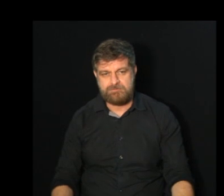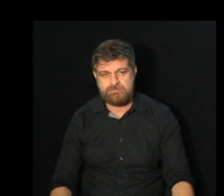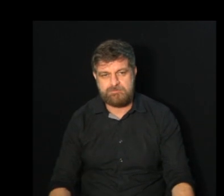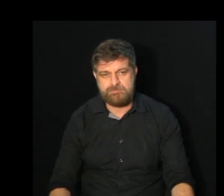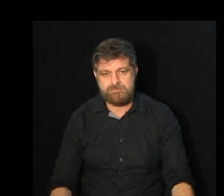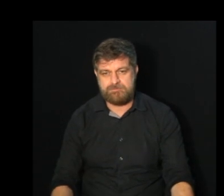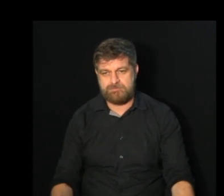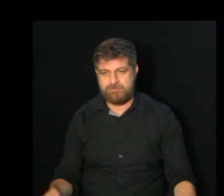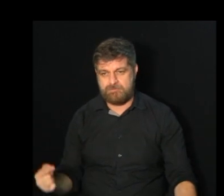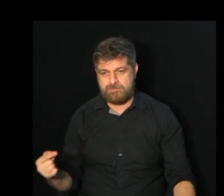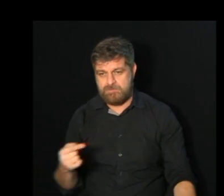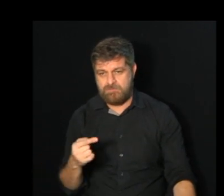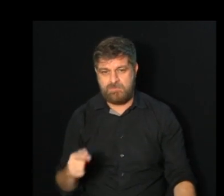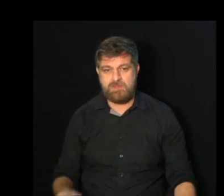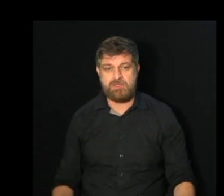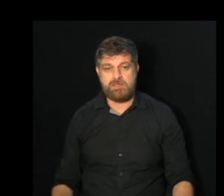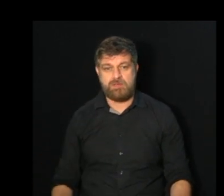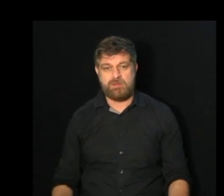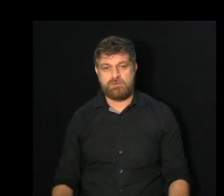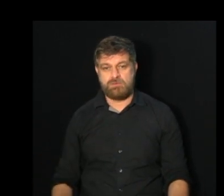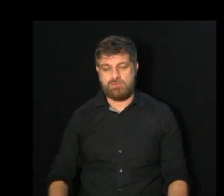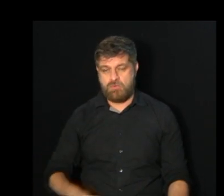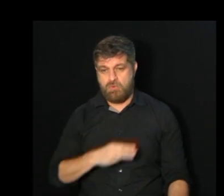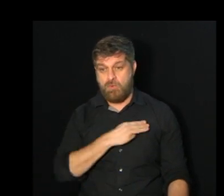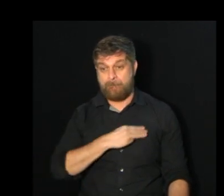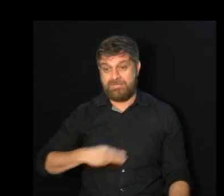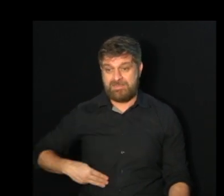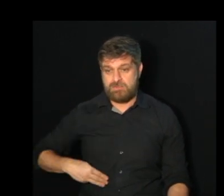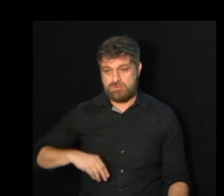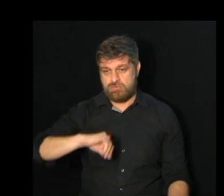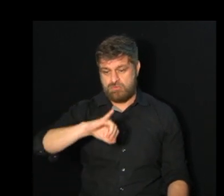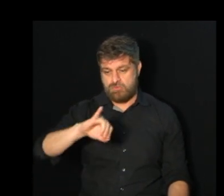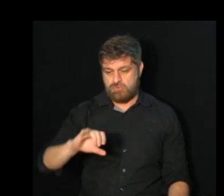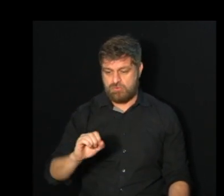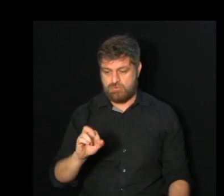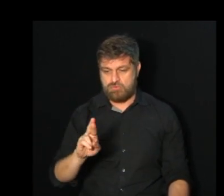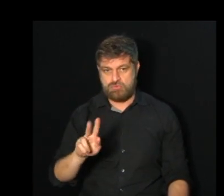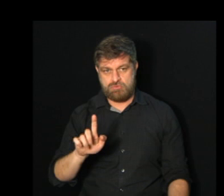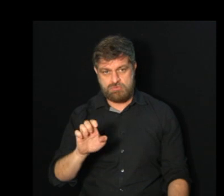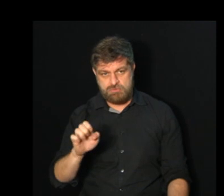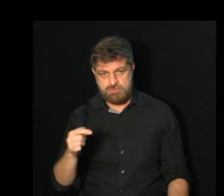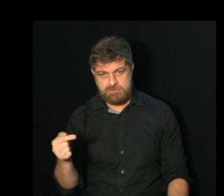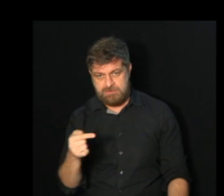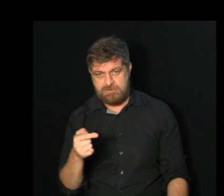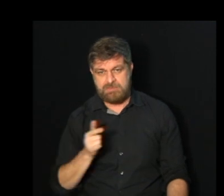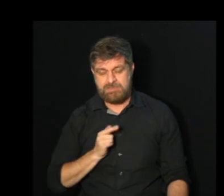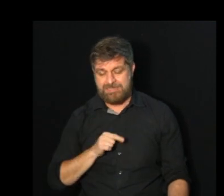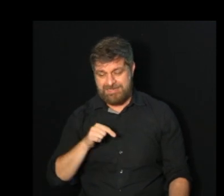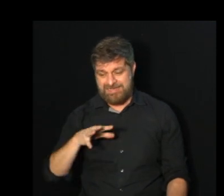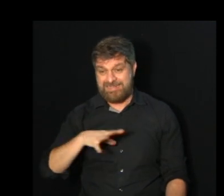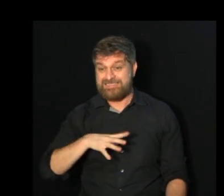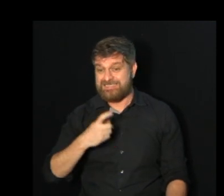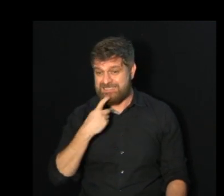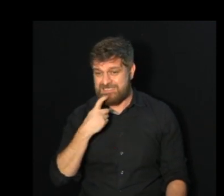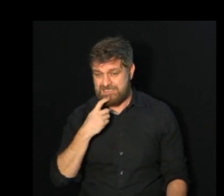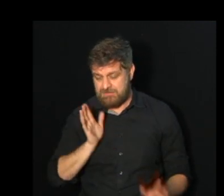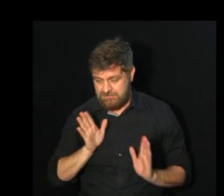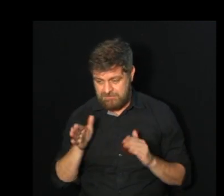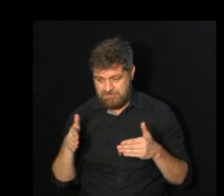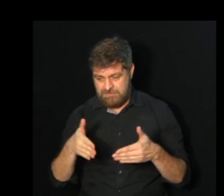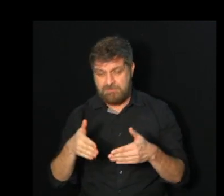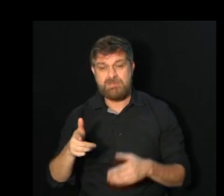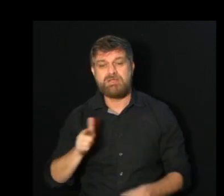Ali até aparece o Jorge, né? O que eu quero dizer nesse slide é o seguinte, nós temos um foco aqui nas